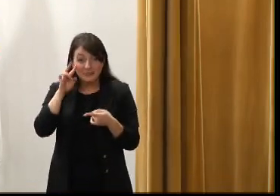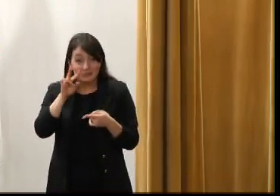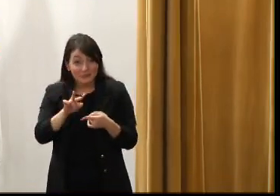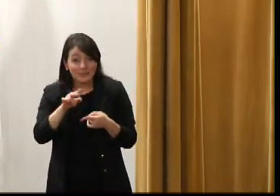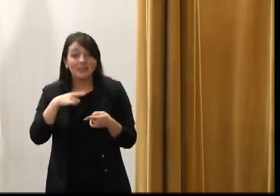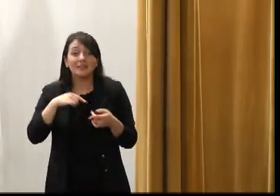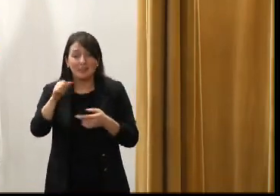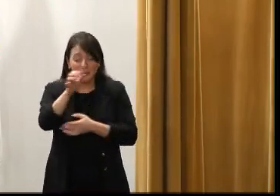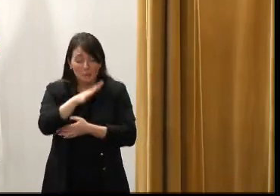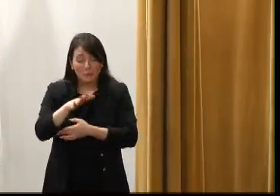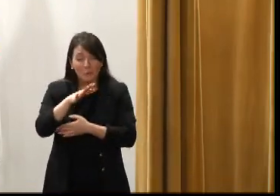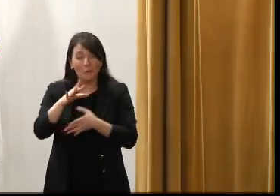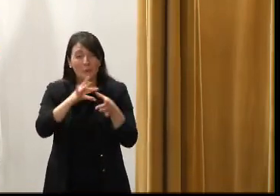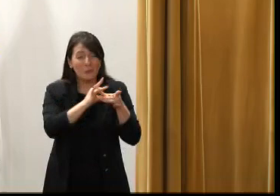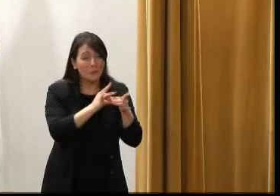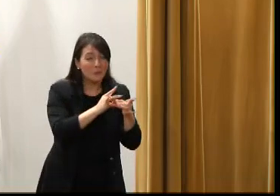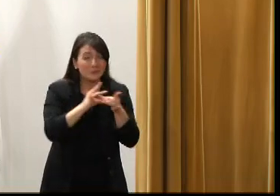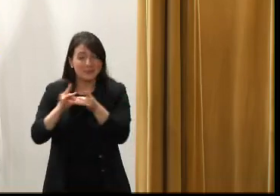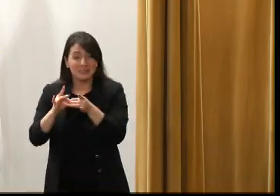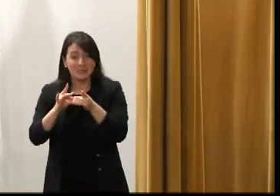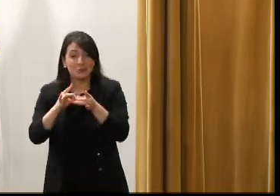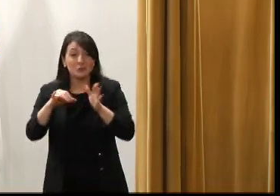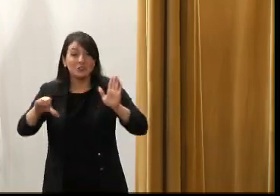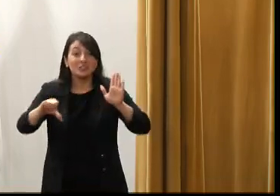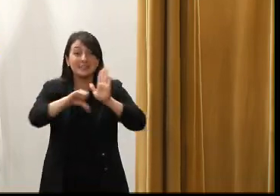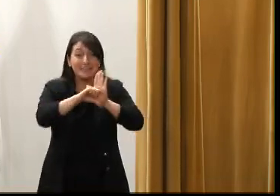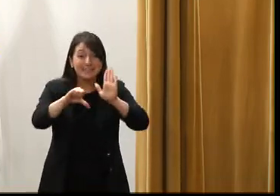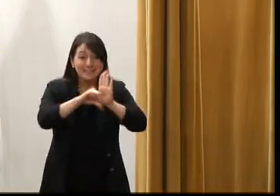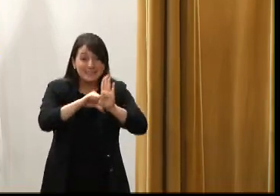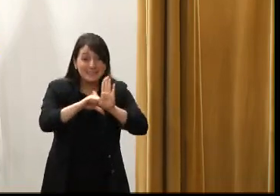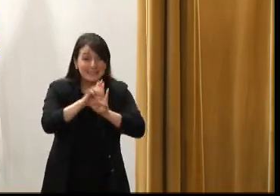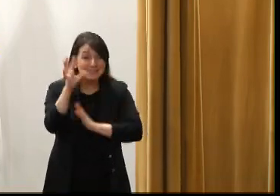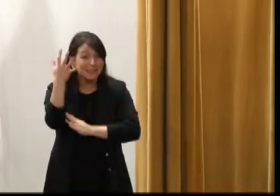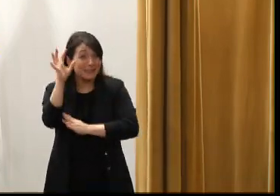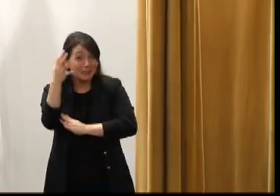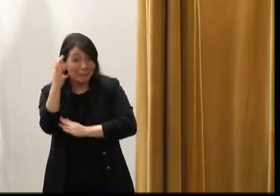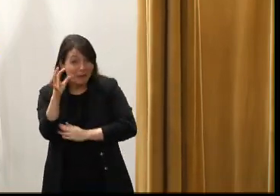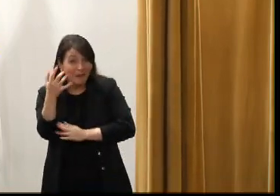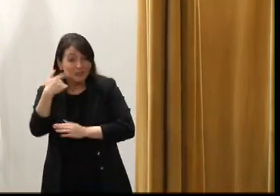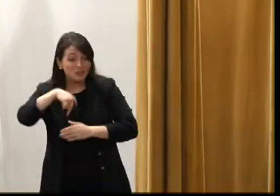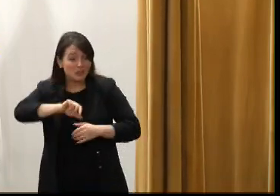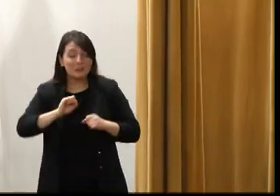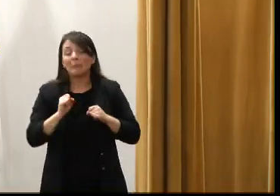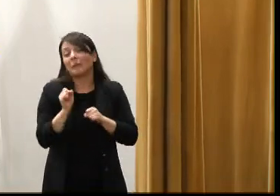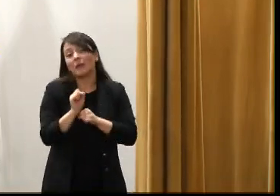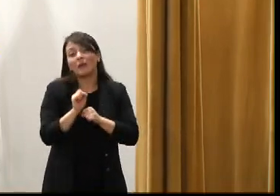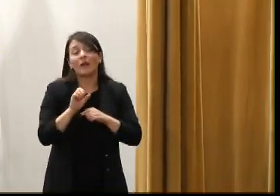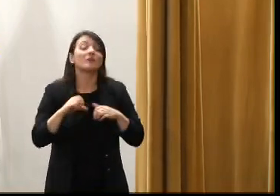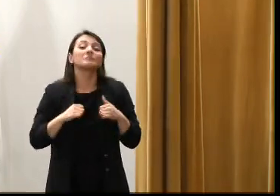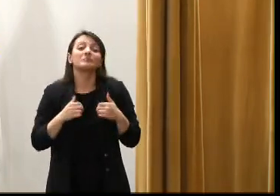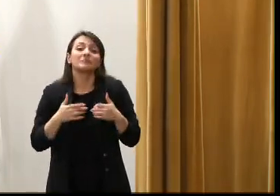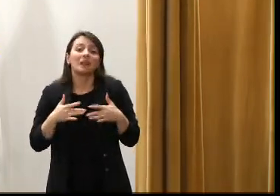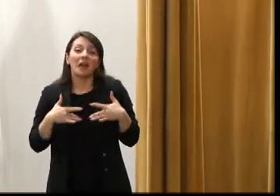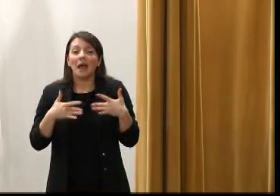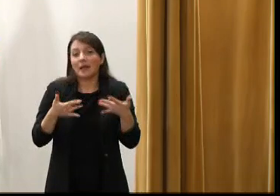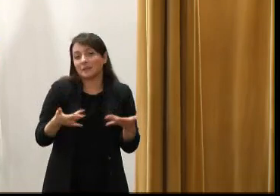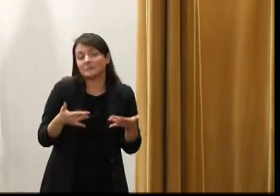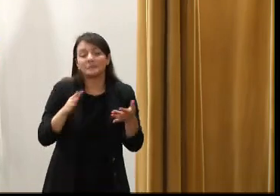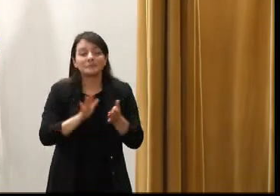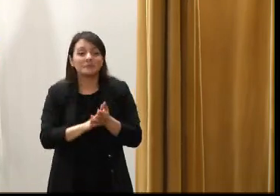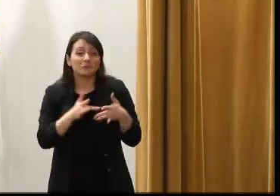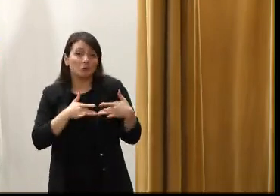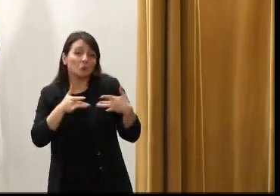sim, um contexto de crise climática, nós não podemos esperar ações voluntárias exclusivamente. Nós não podemos